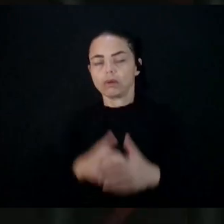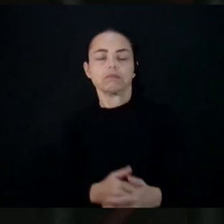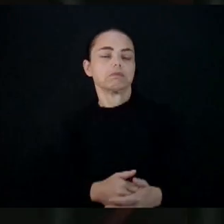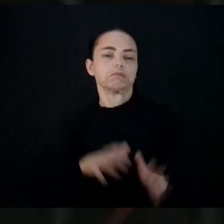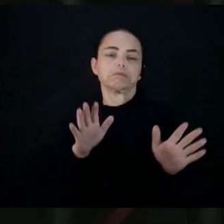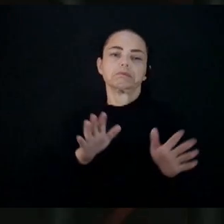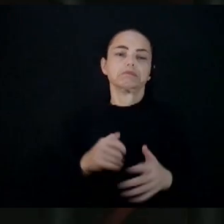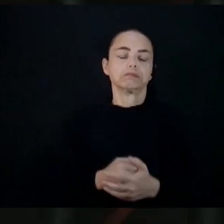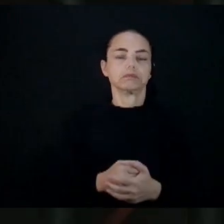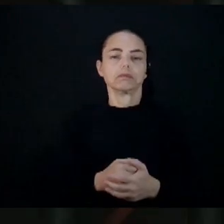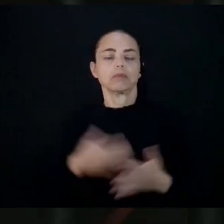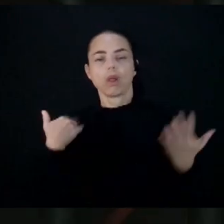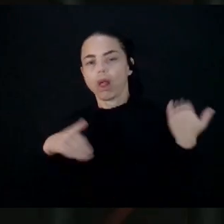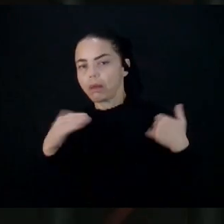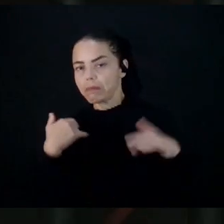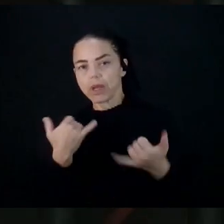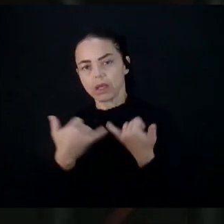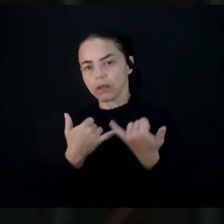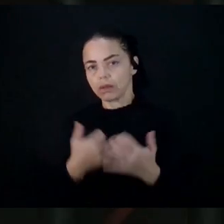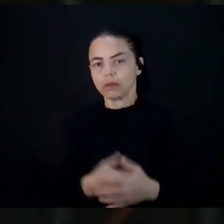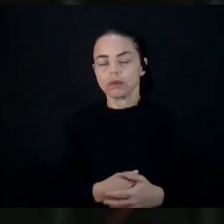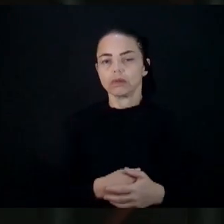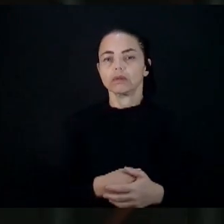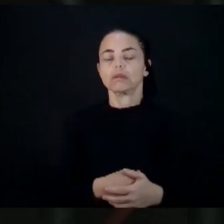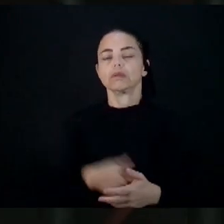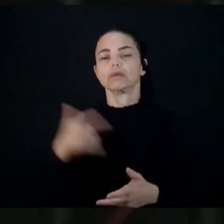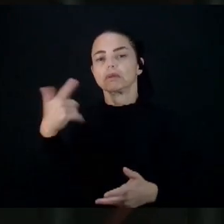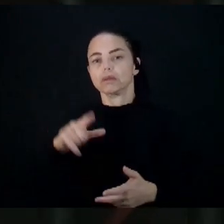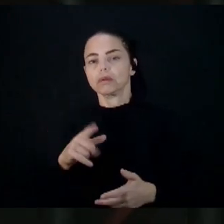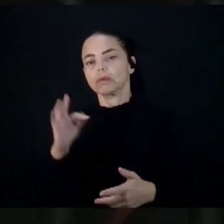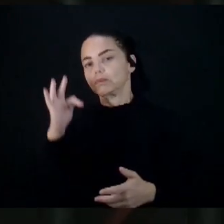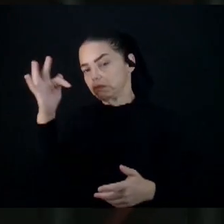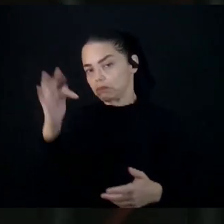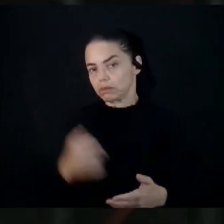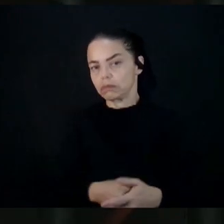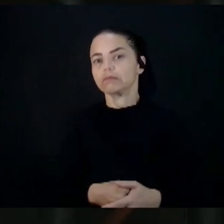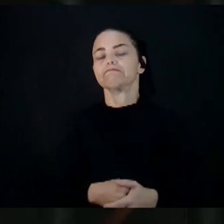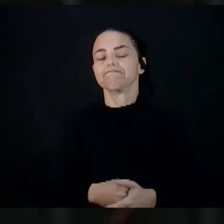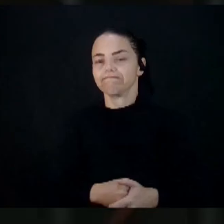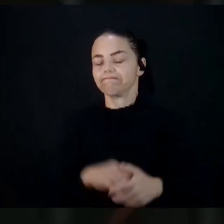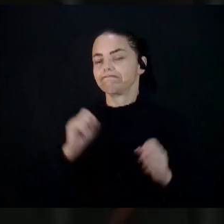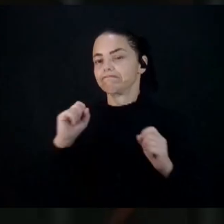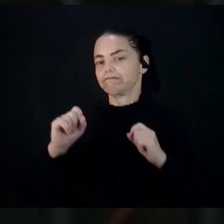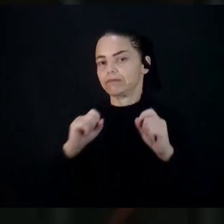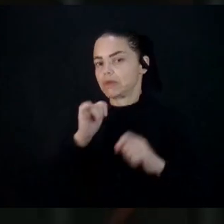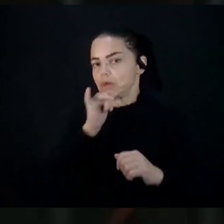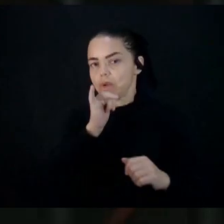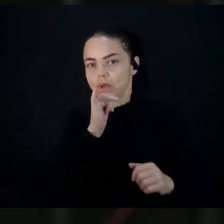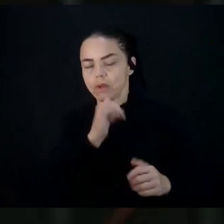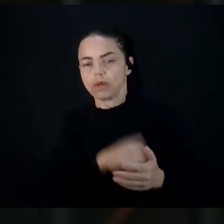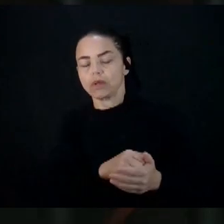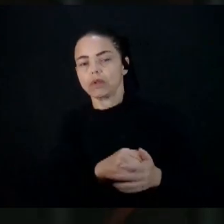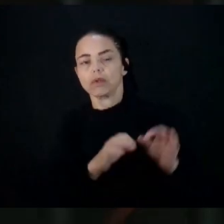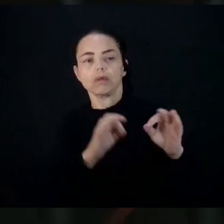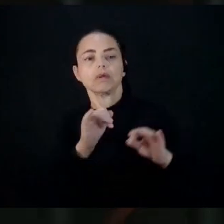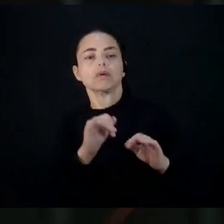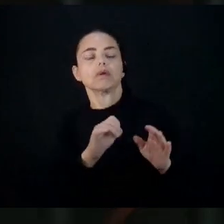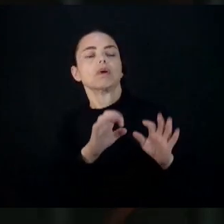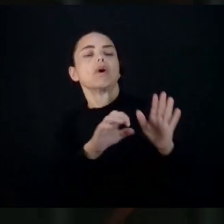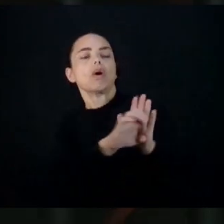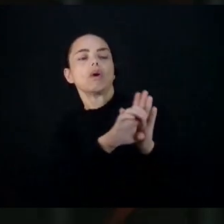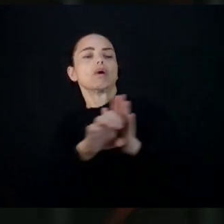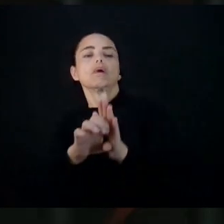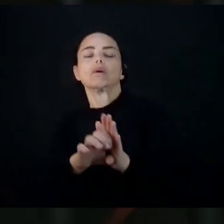de lazer, tendem a repetir a rotina no futuro, que o exemplo de organização de casa passa